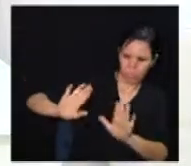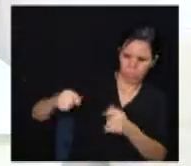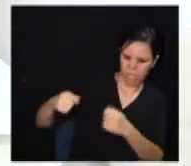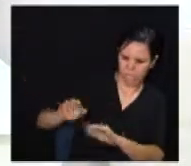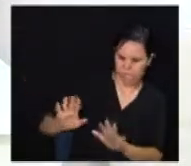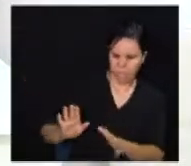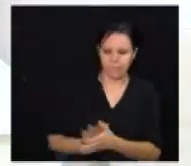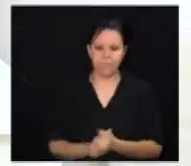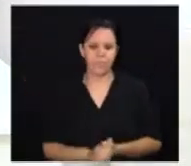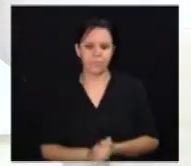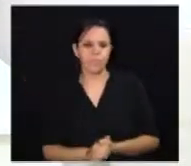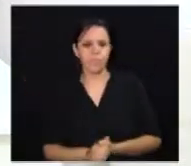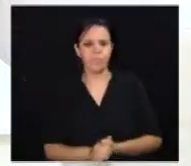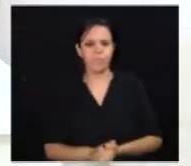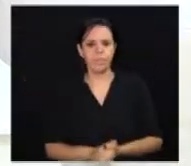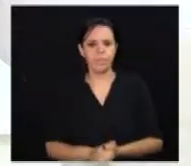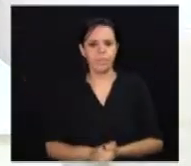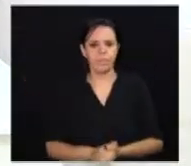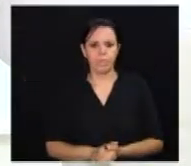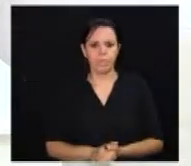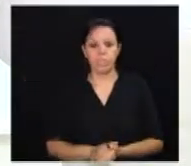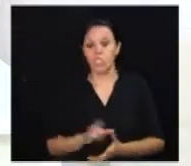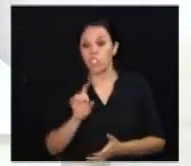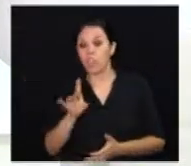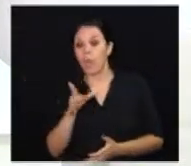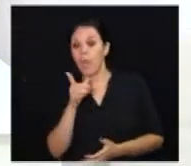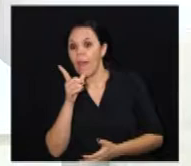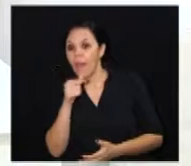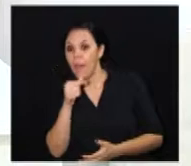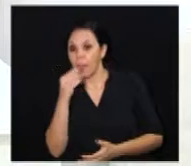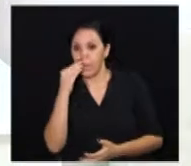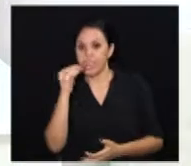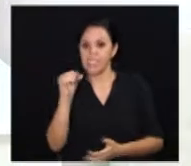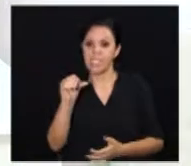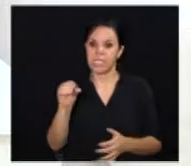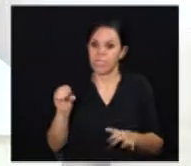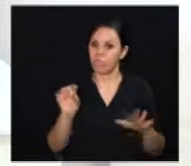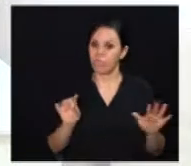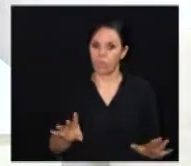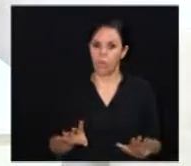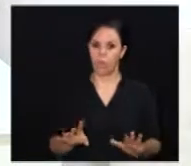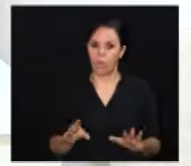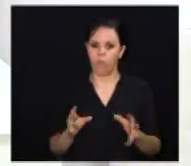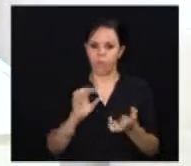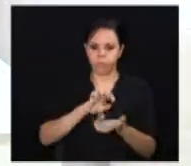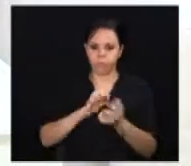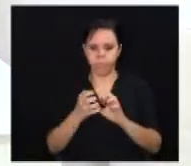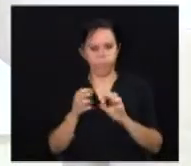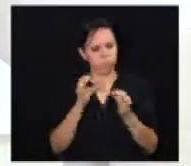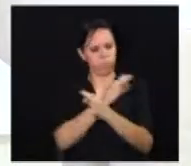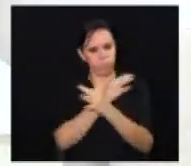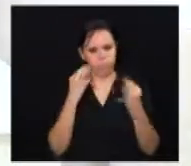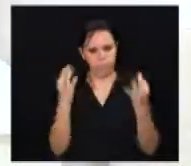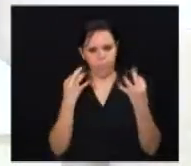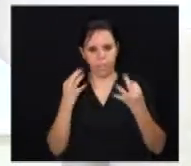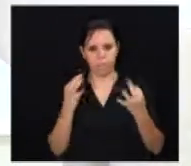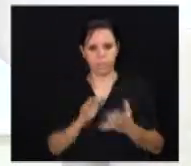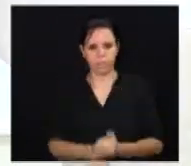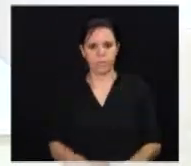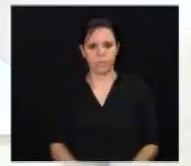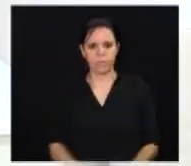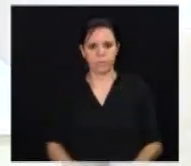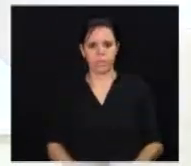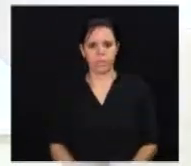de óleo, não tem necessidade alguma. É água e sal e uma massa bem feita. Então vamos fazer o